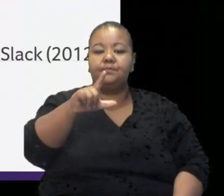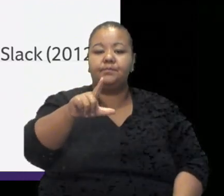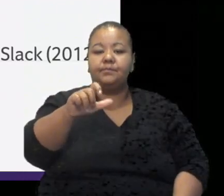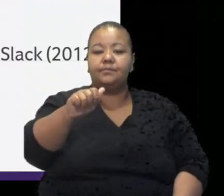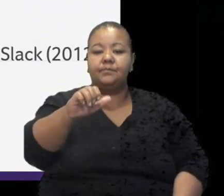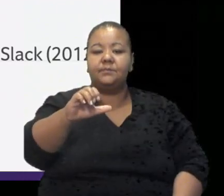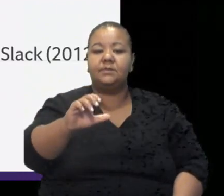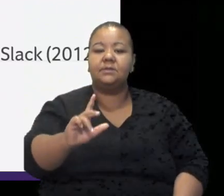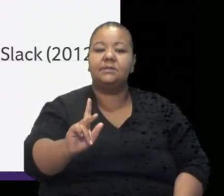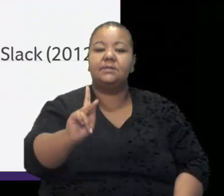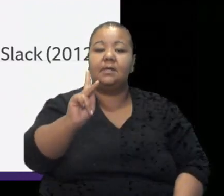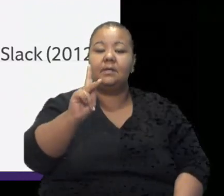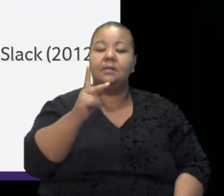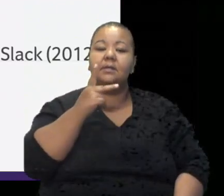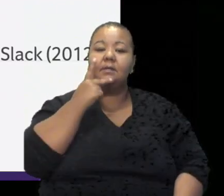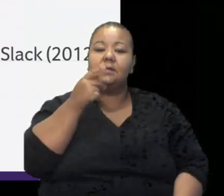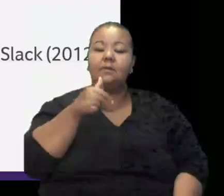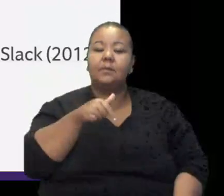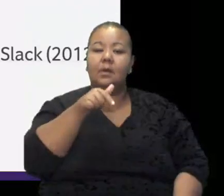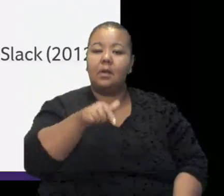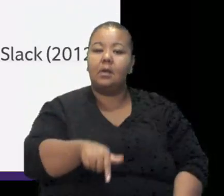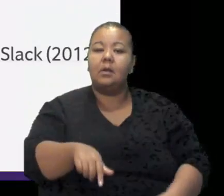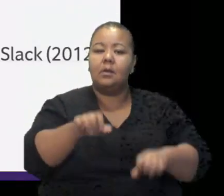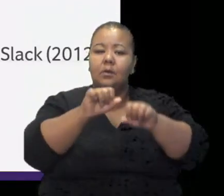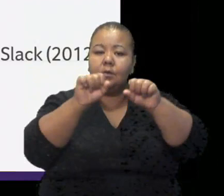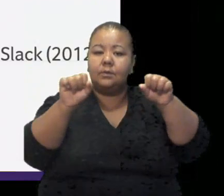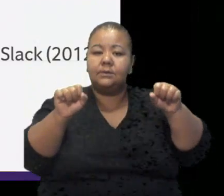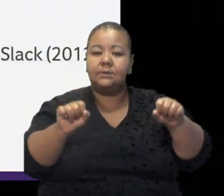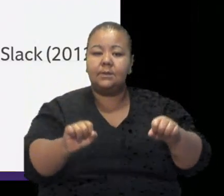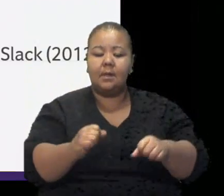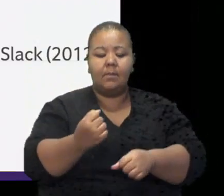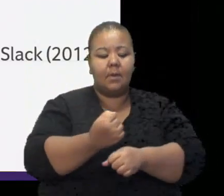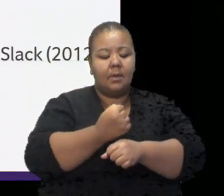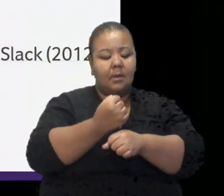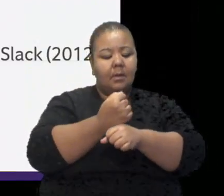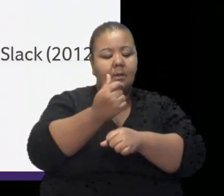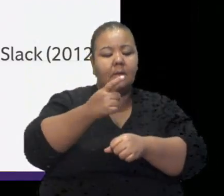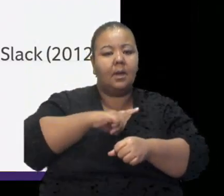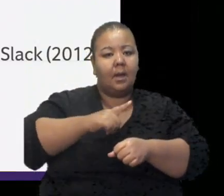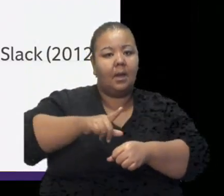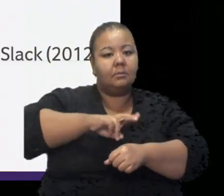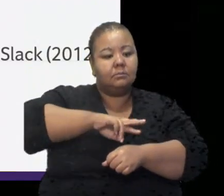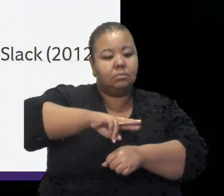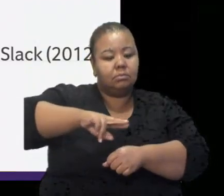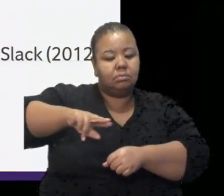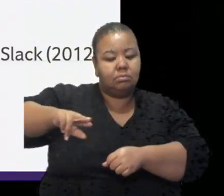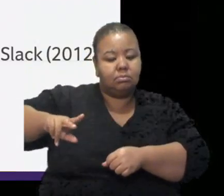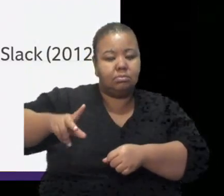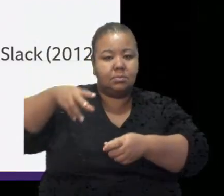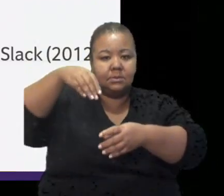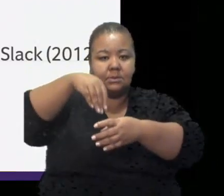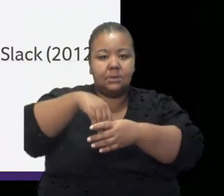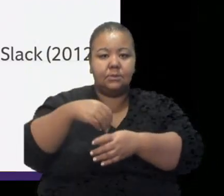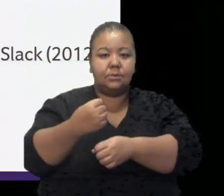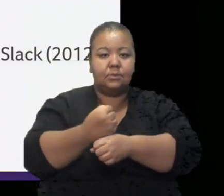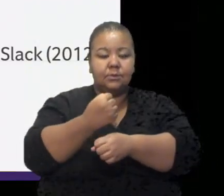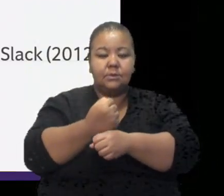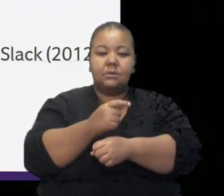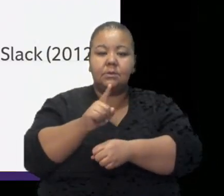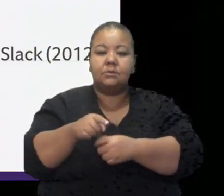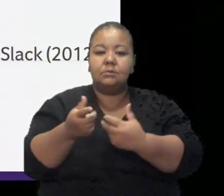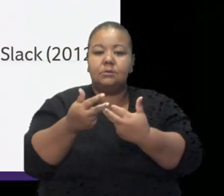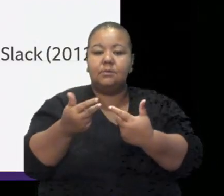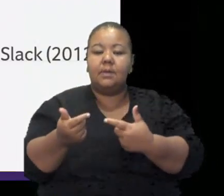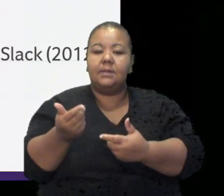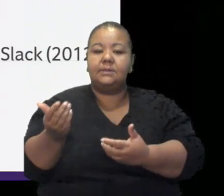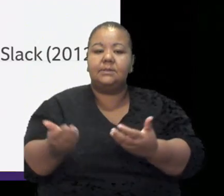diz que o sistema de produção é composto por um conjunto de atividades e operações envolvidas na produção de bens e